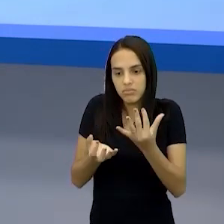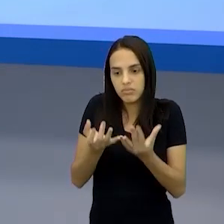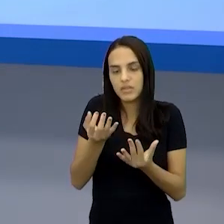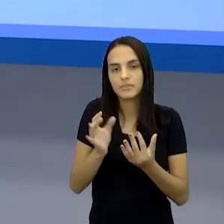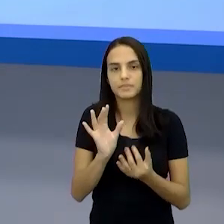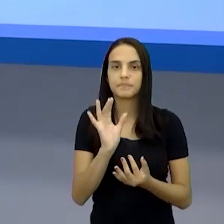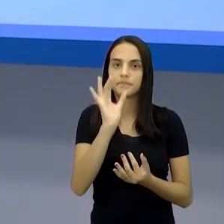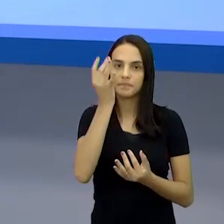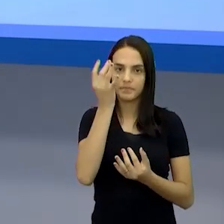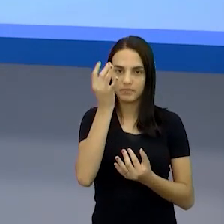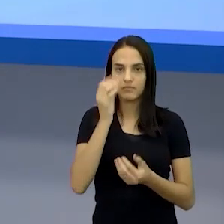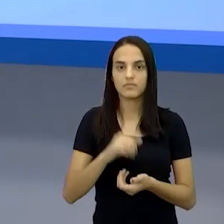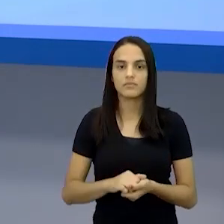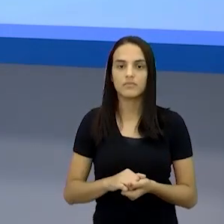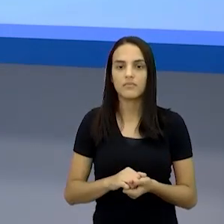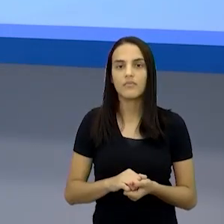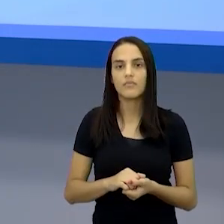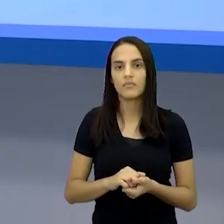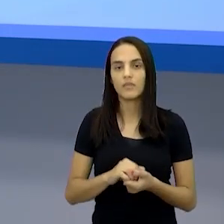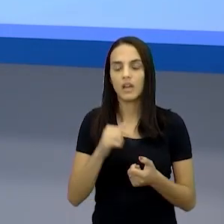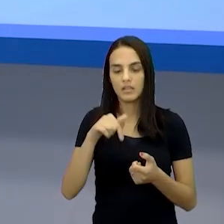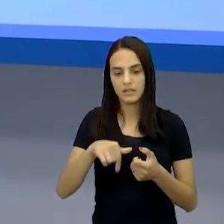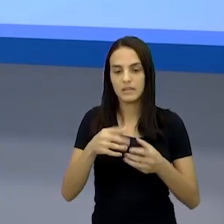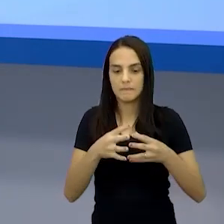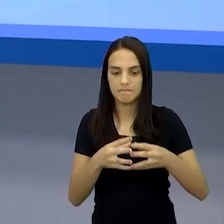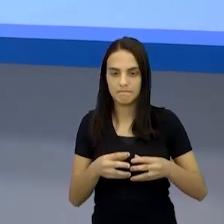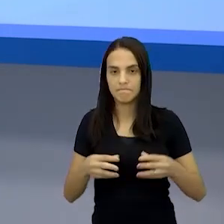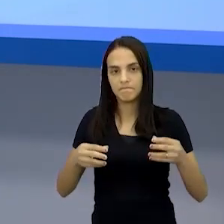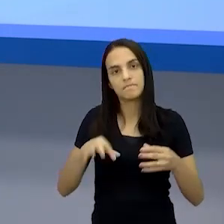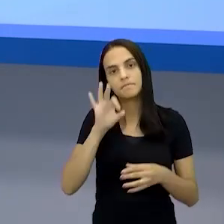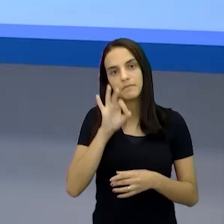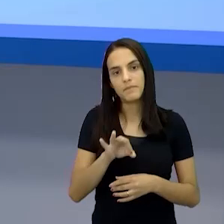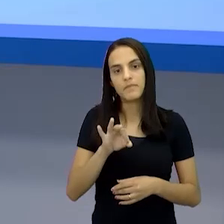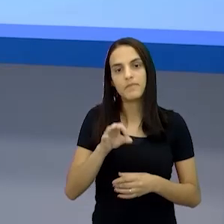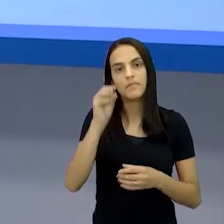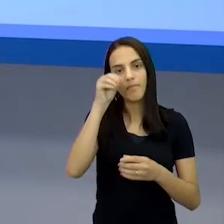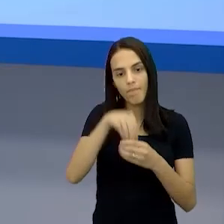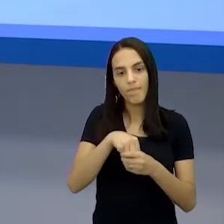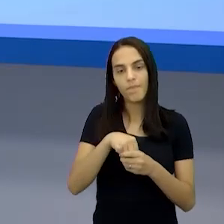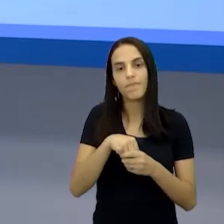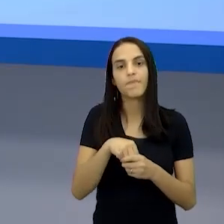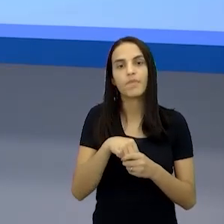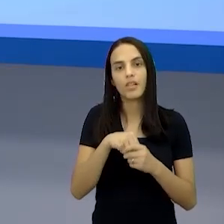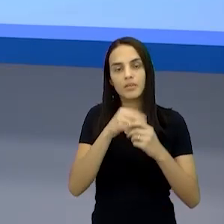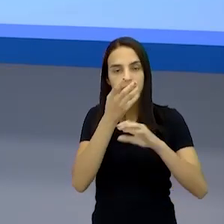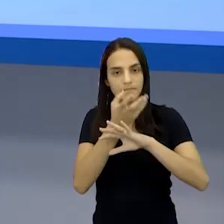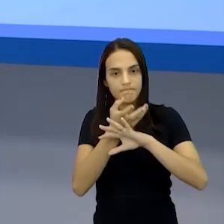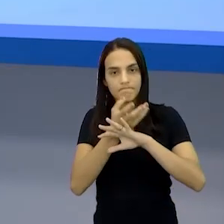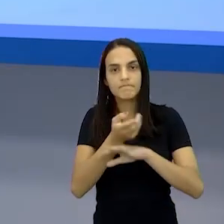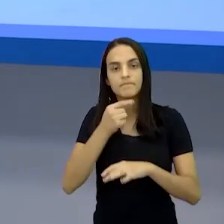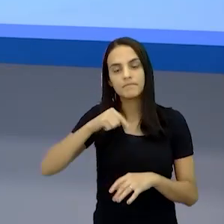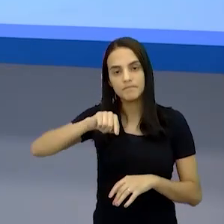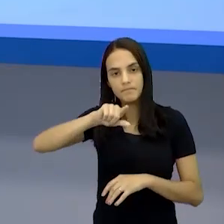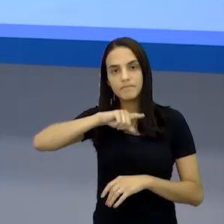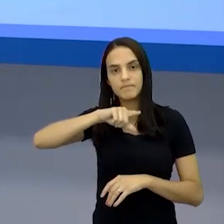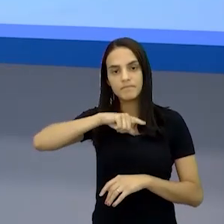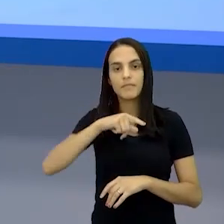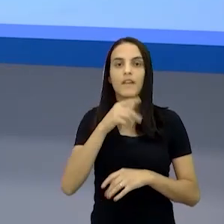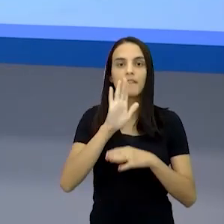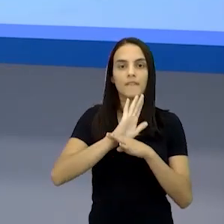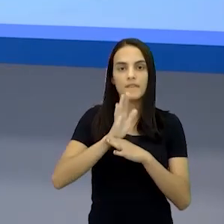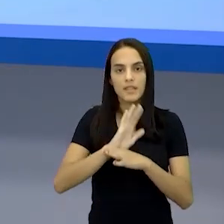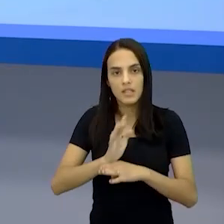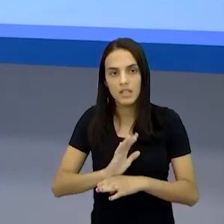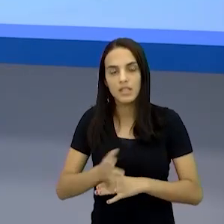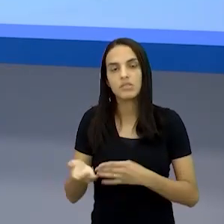acontecem aqui na nossa superfície, né. E lógico, né, que dentro desse componente, né? Nós vamos ter aí vídeos,